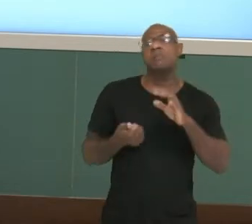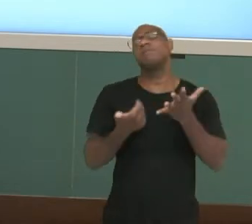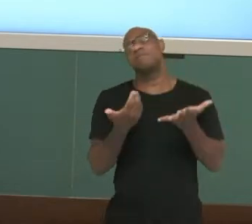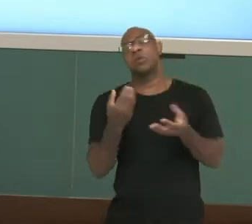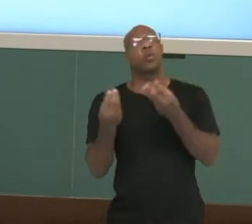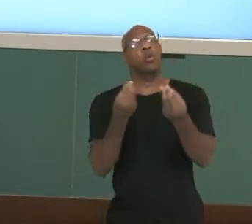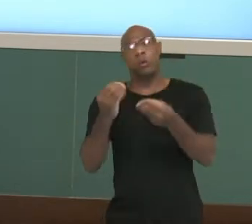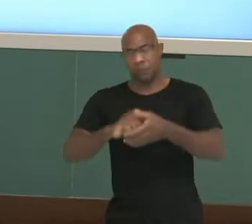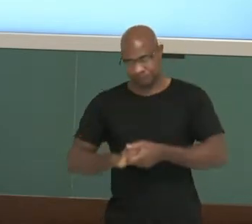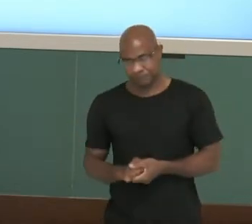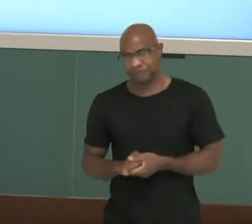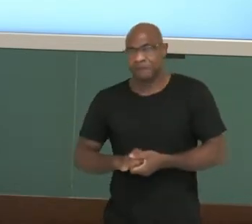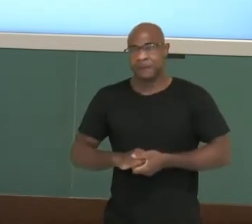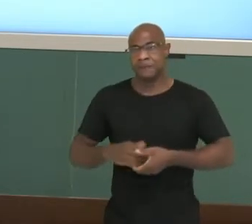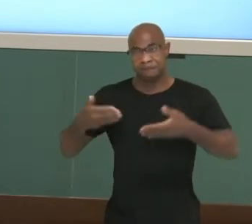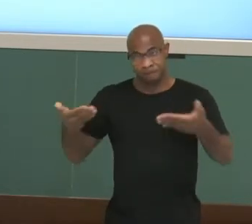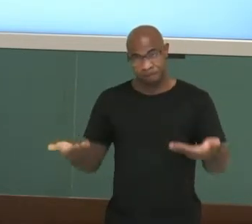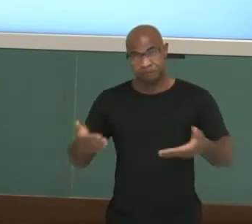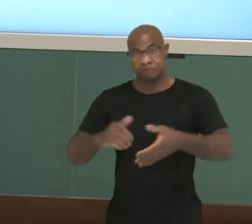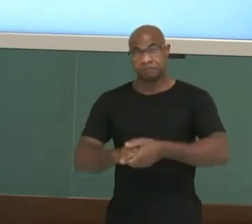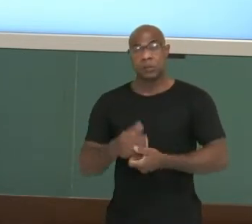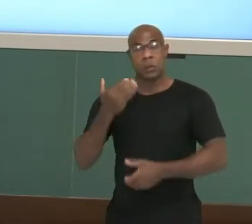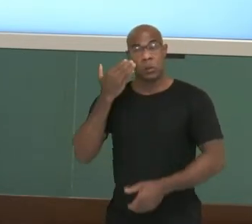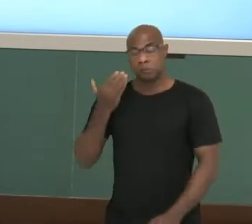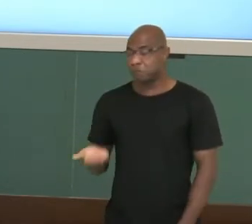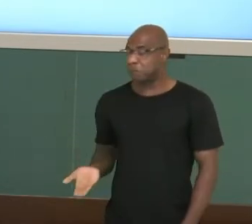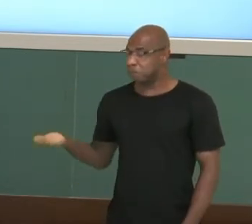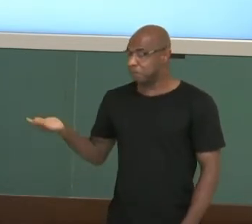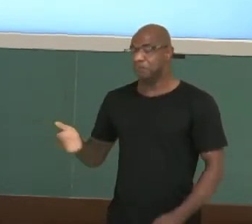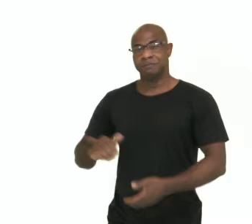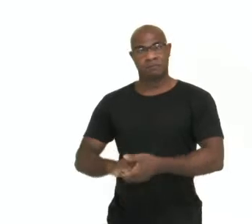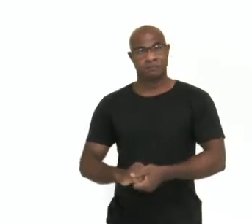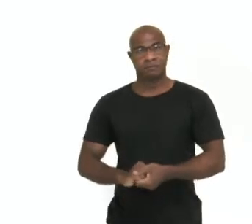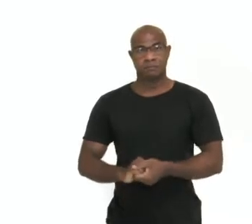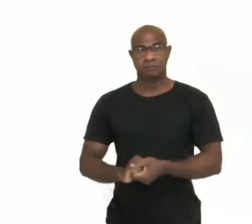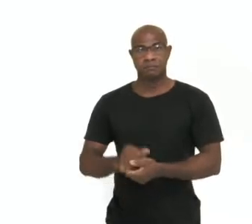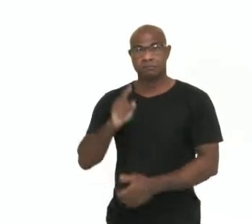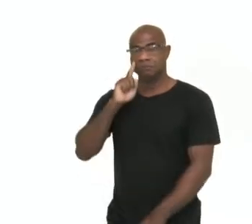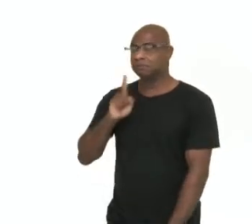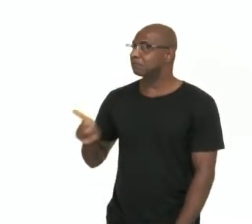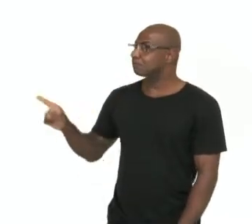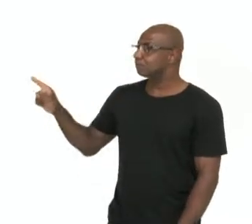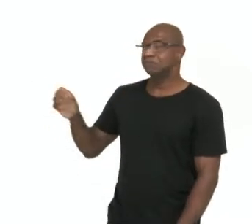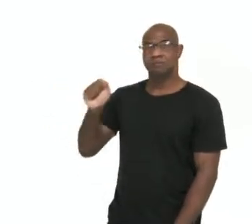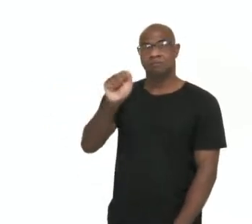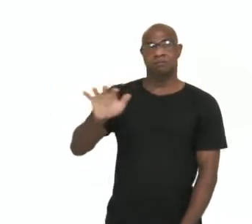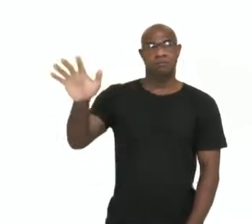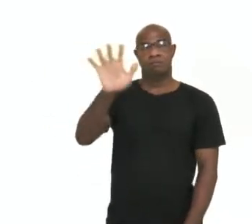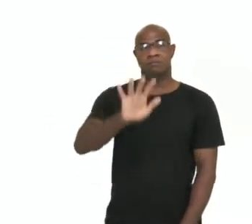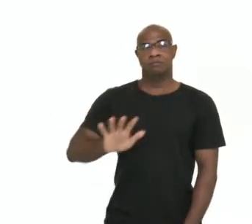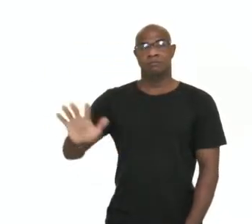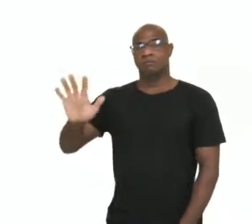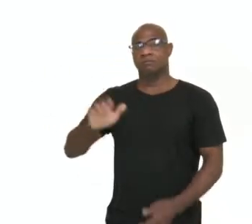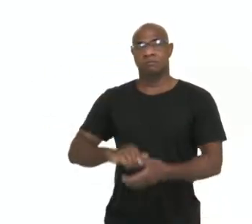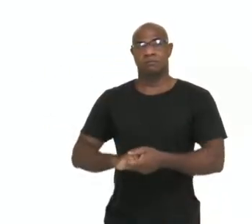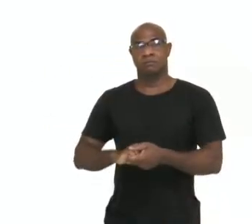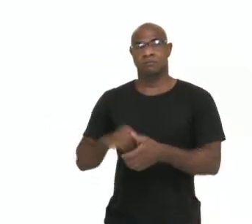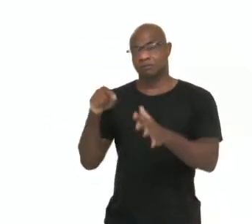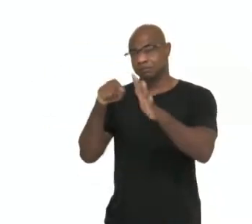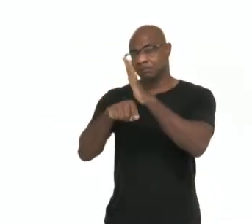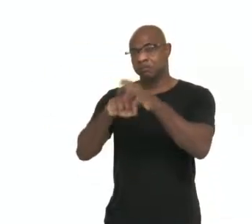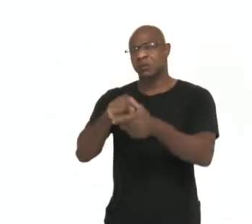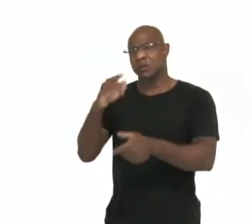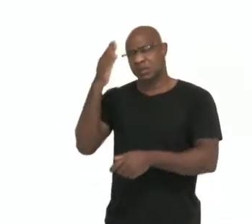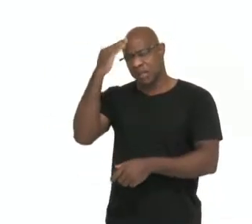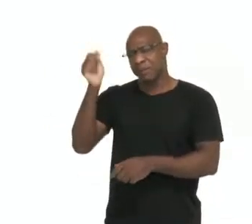energia disponíveis para nós. Dá uma olhada aqui na tela, ó, que a gente já vai se encher de energia e refletir, ó. Você